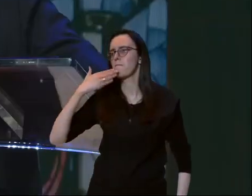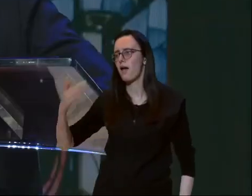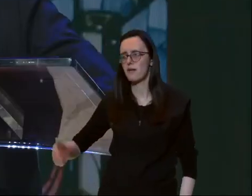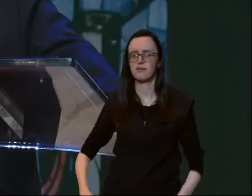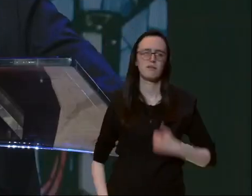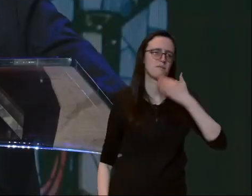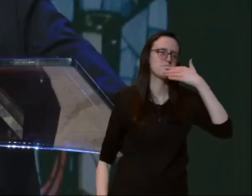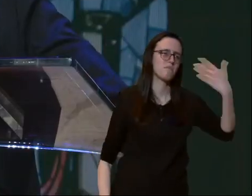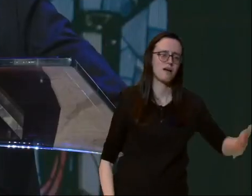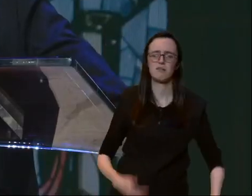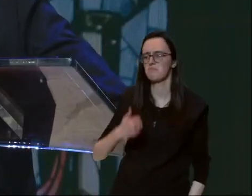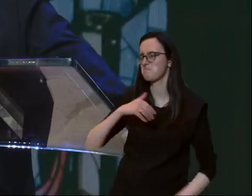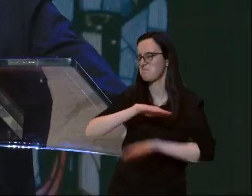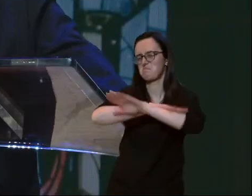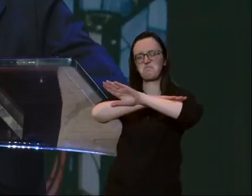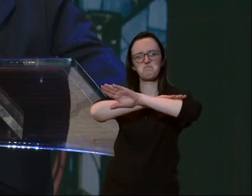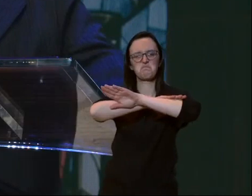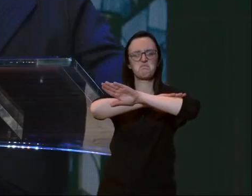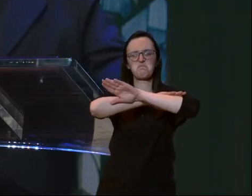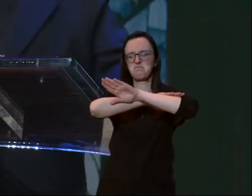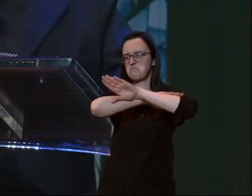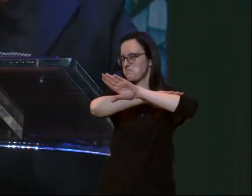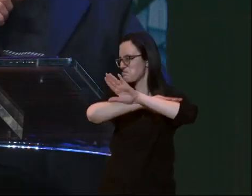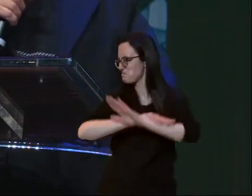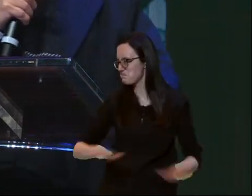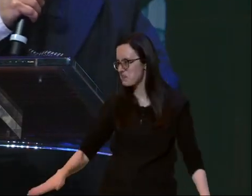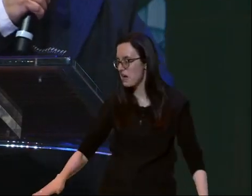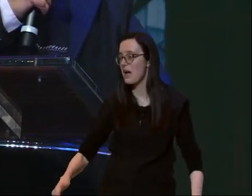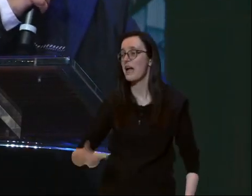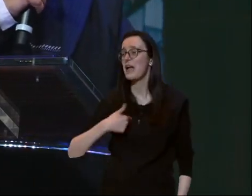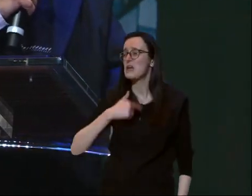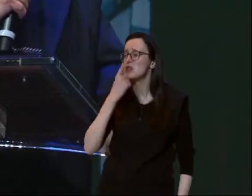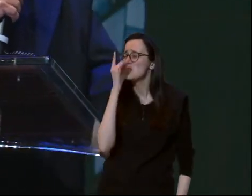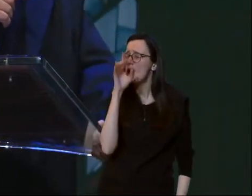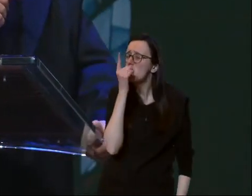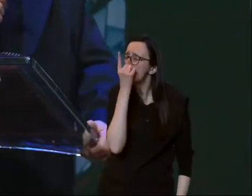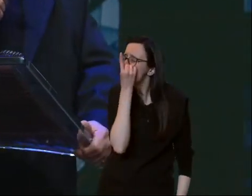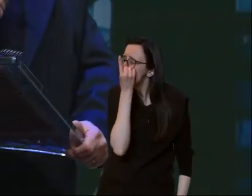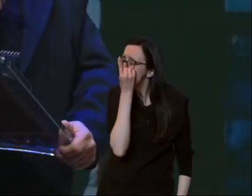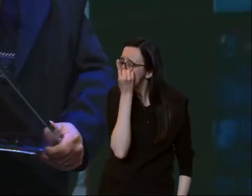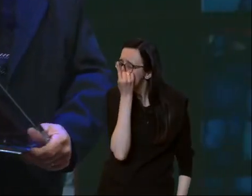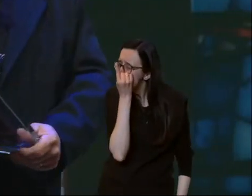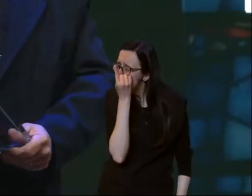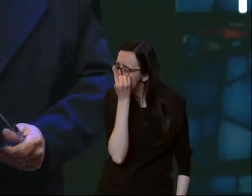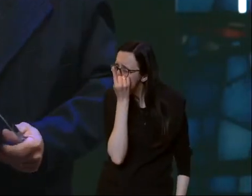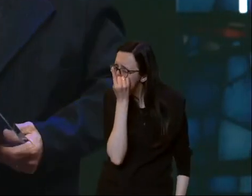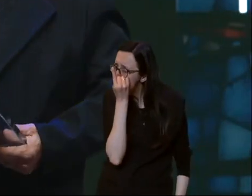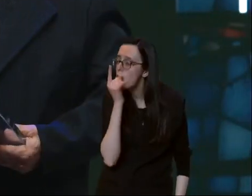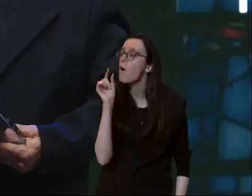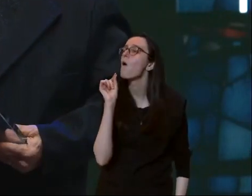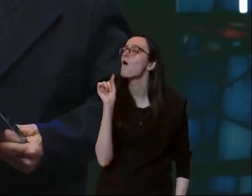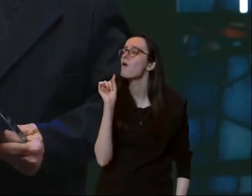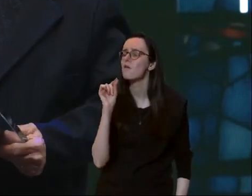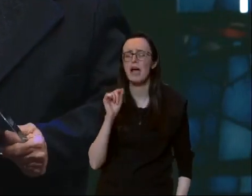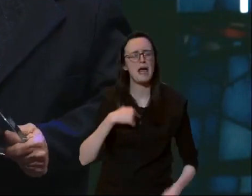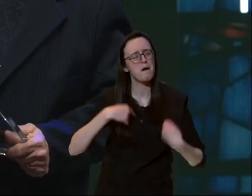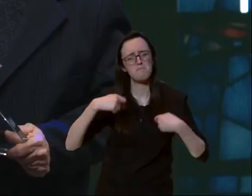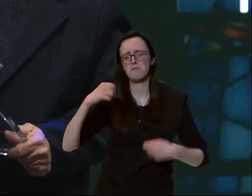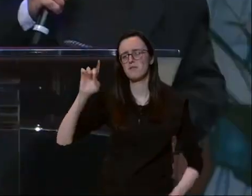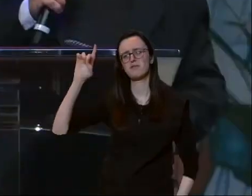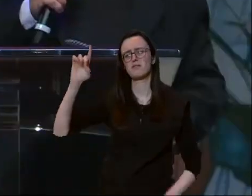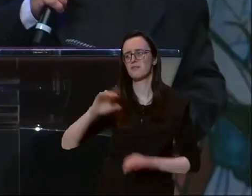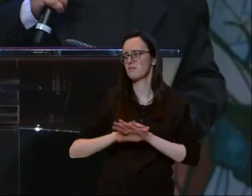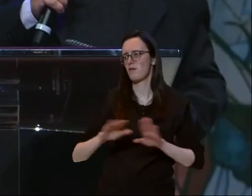lugares, agora só tem, o meu último recurso agora, é buscar a